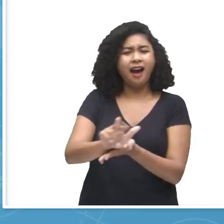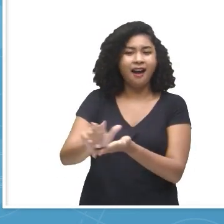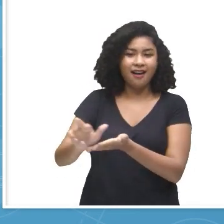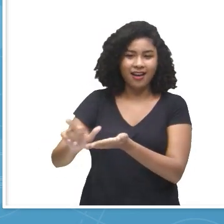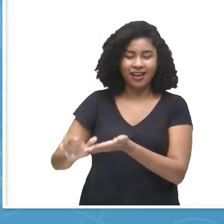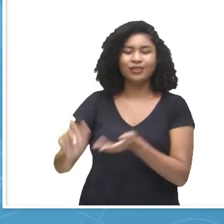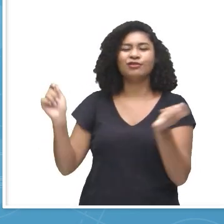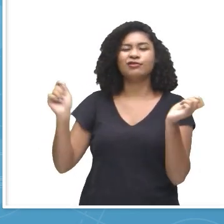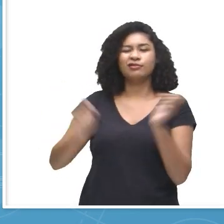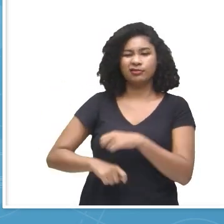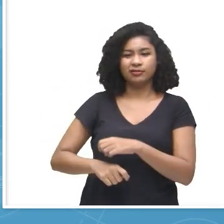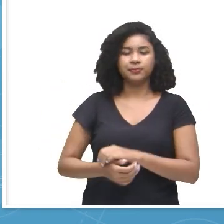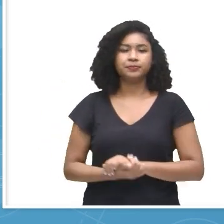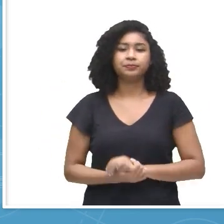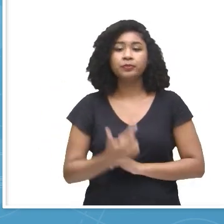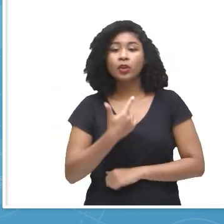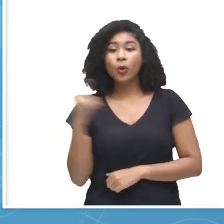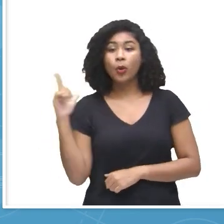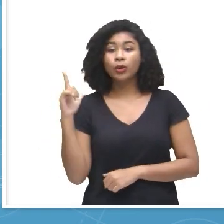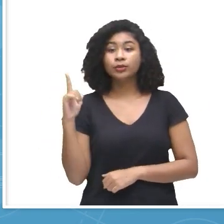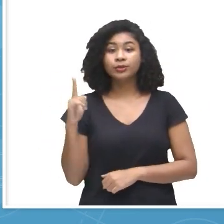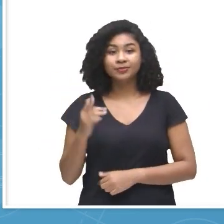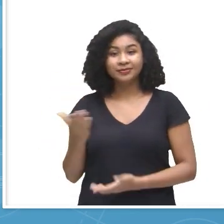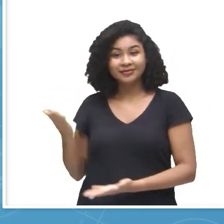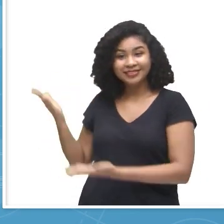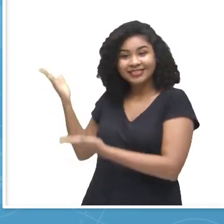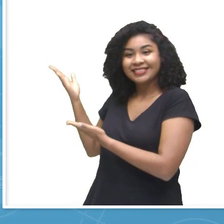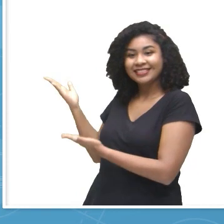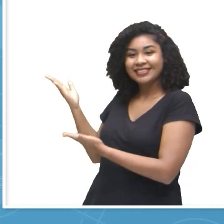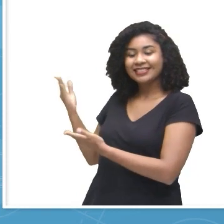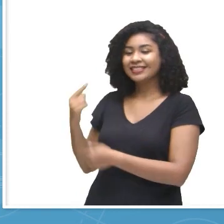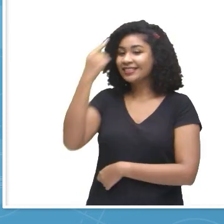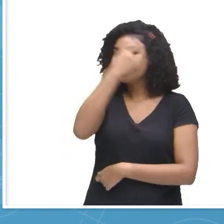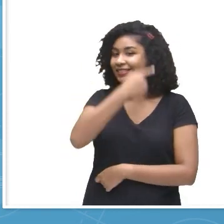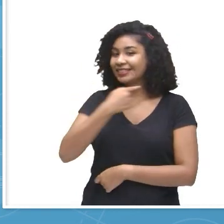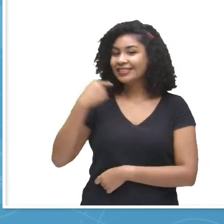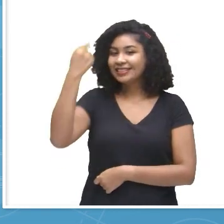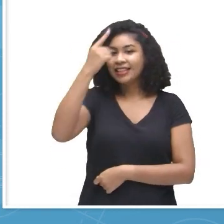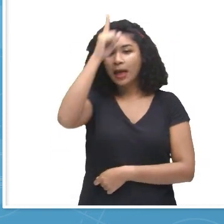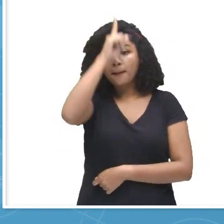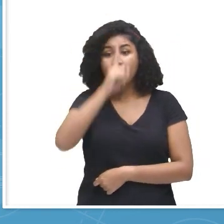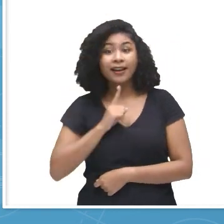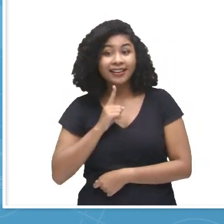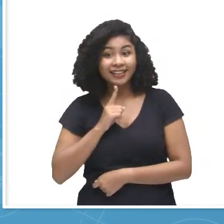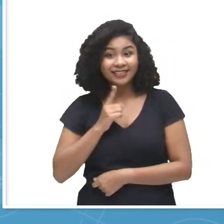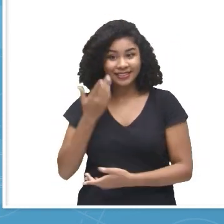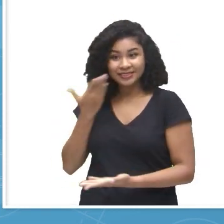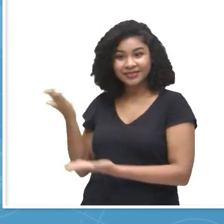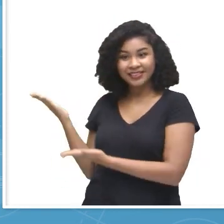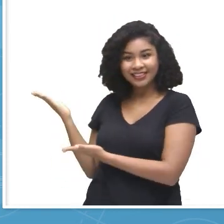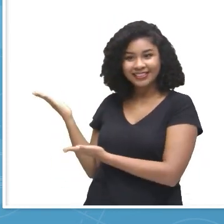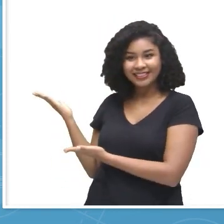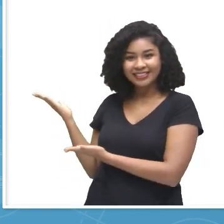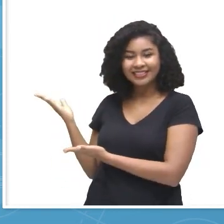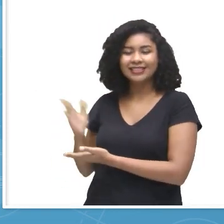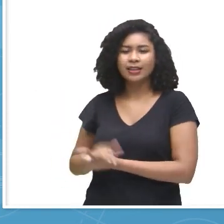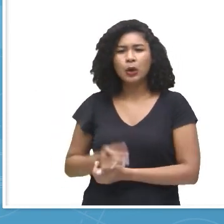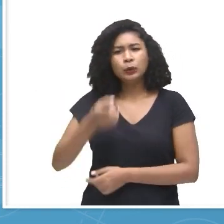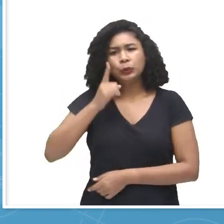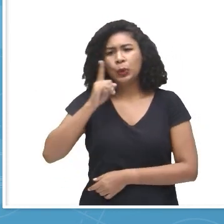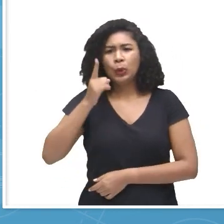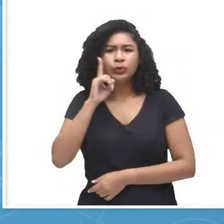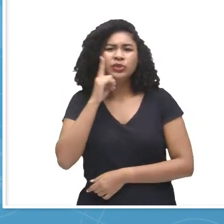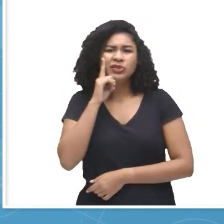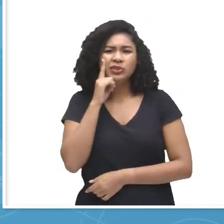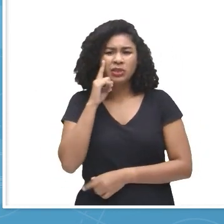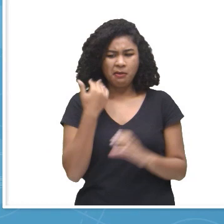tem são os emojis, que estão rodeando o nosso mundo. Acho que por dia a gente usa vários emojis, A